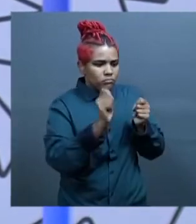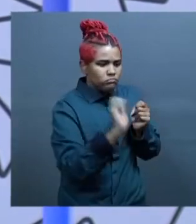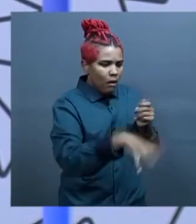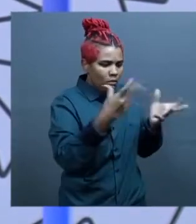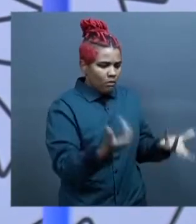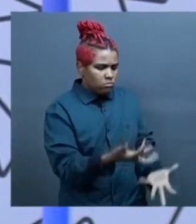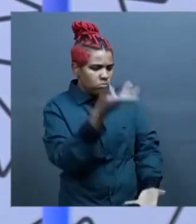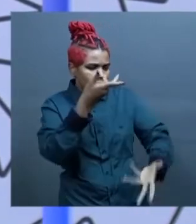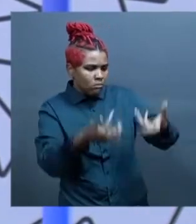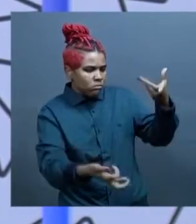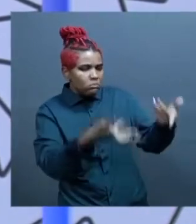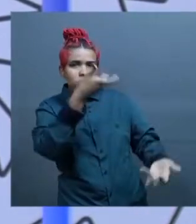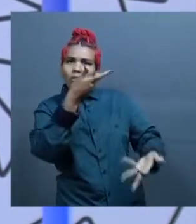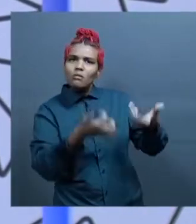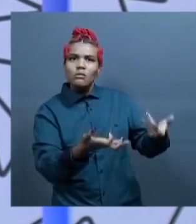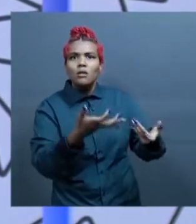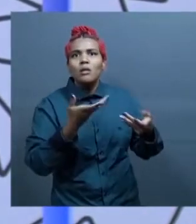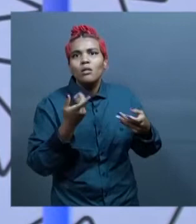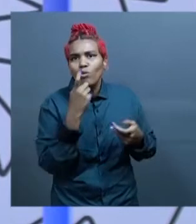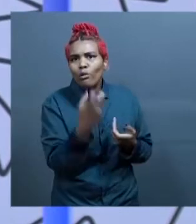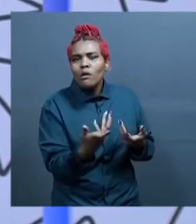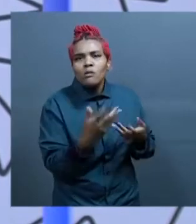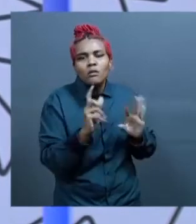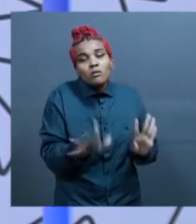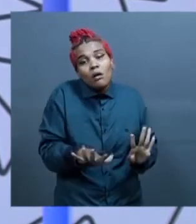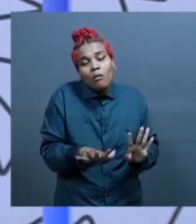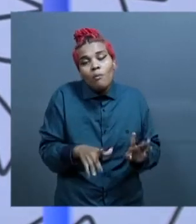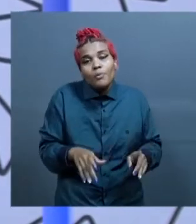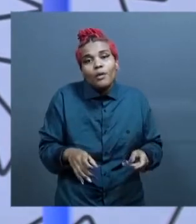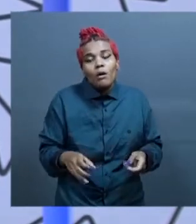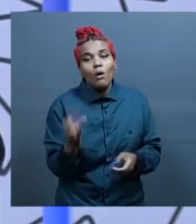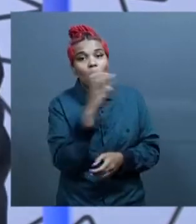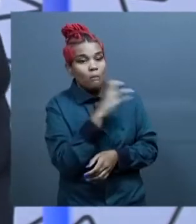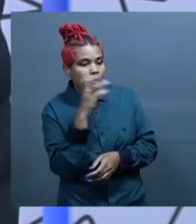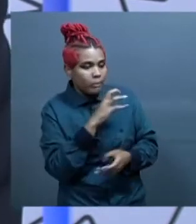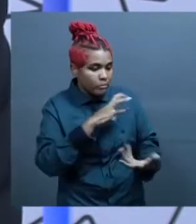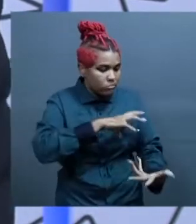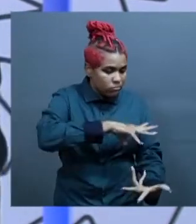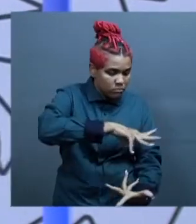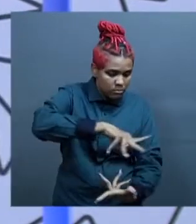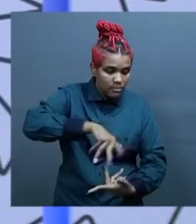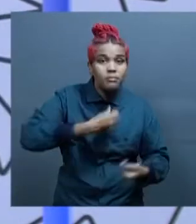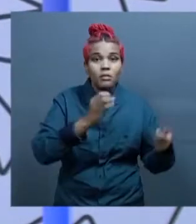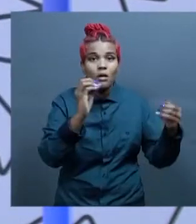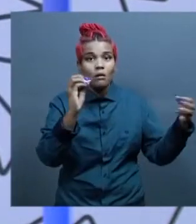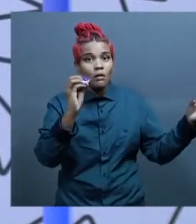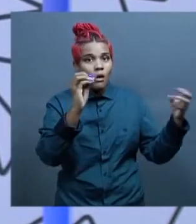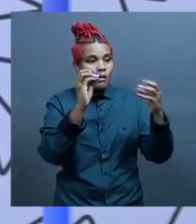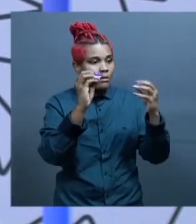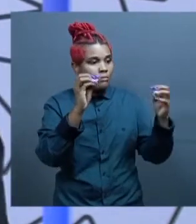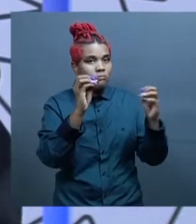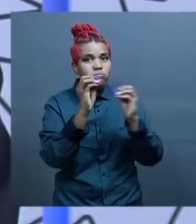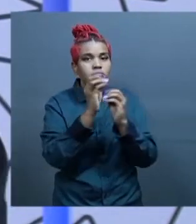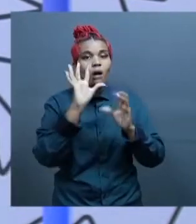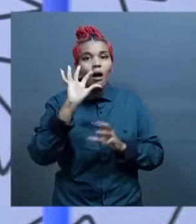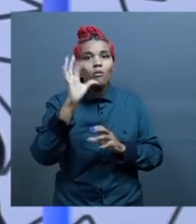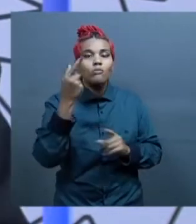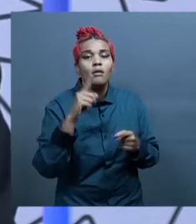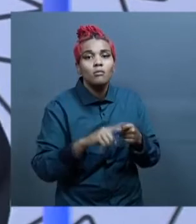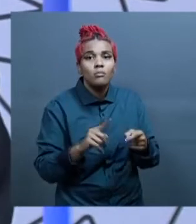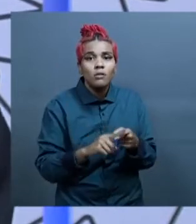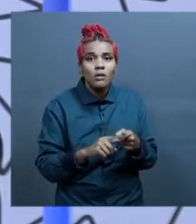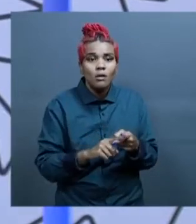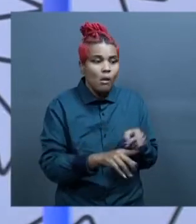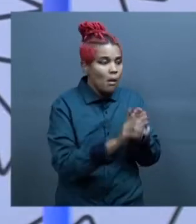então o aquecimento global esse aquecimento planetário a cidade desde pequena escala de grande escala ou seja pequenas